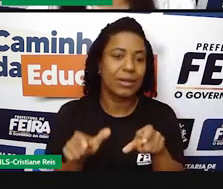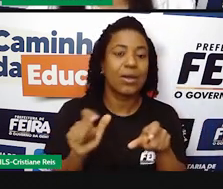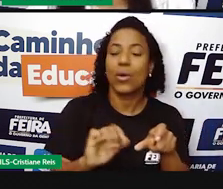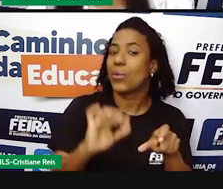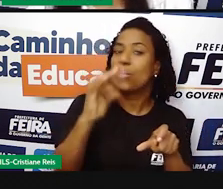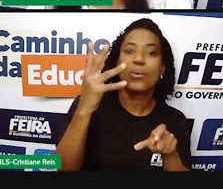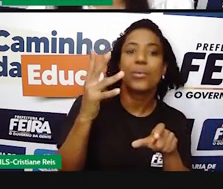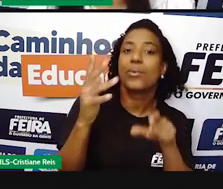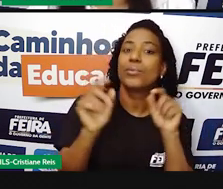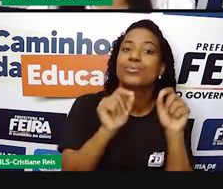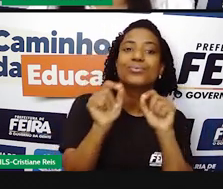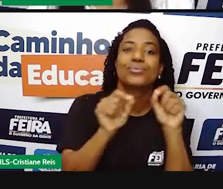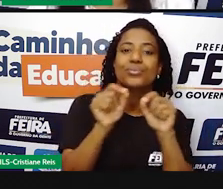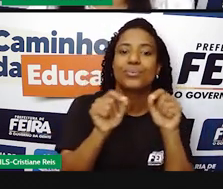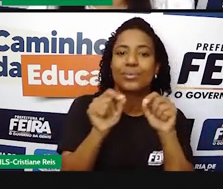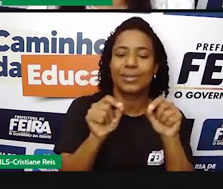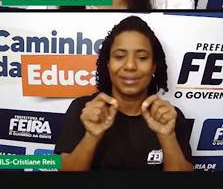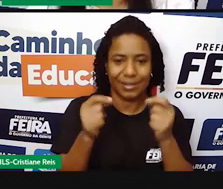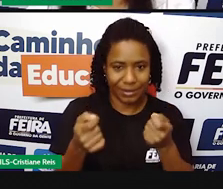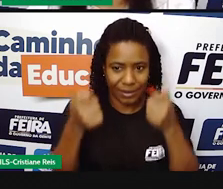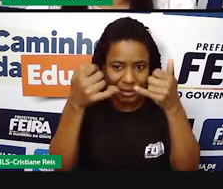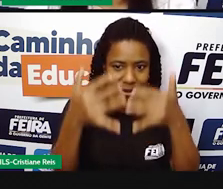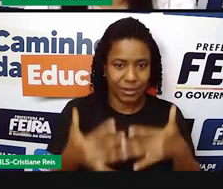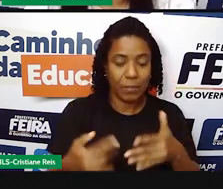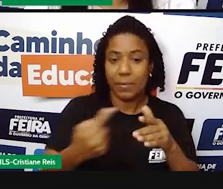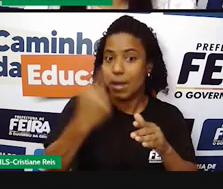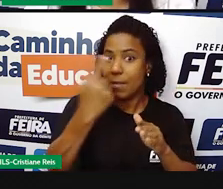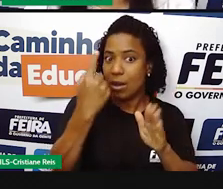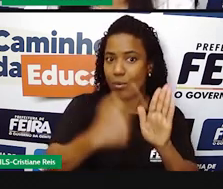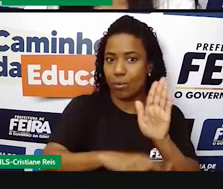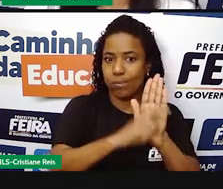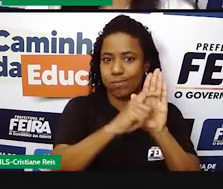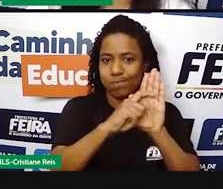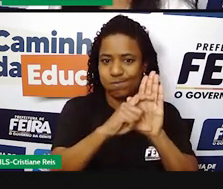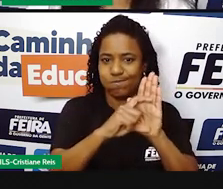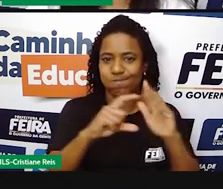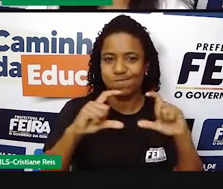aconteceu o fato que está sendo narrado ali, contado pela notícia.